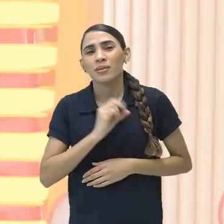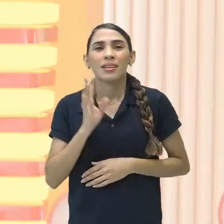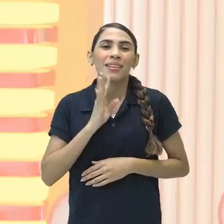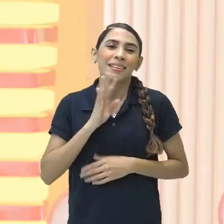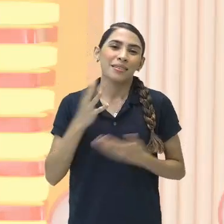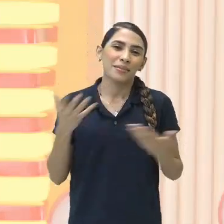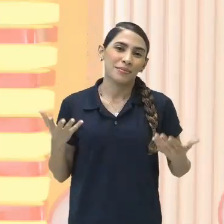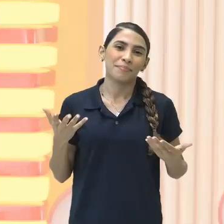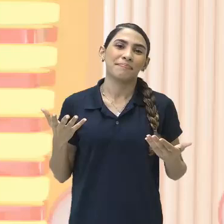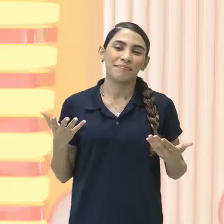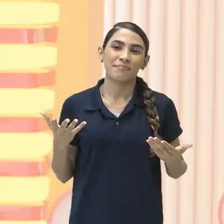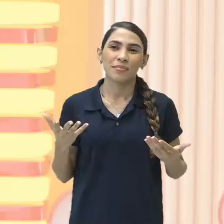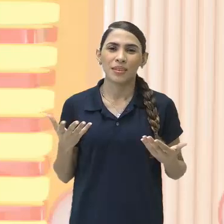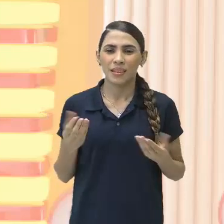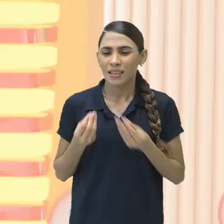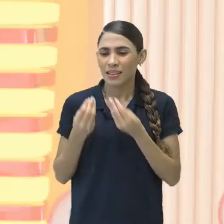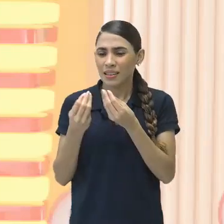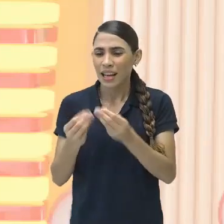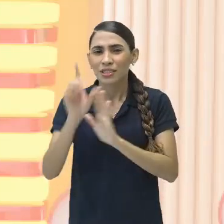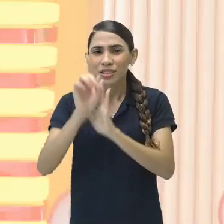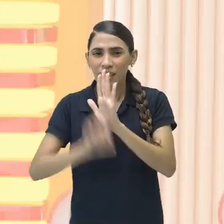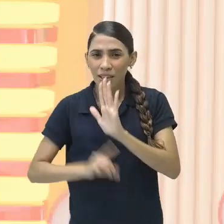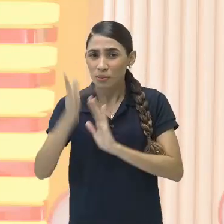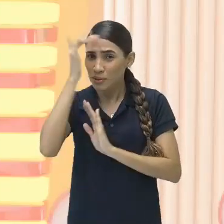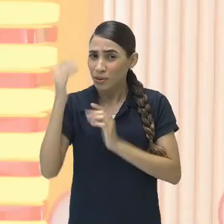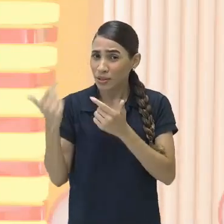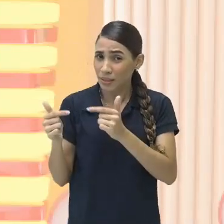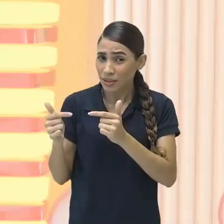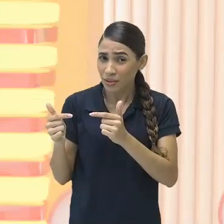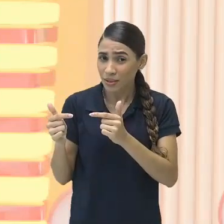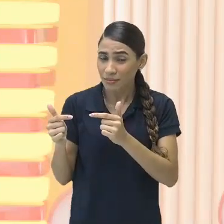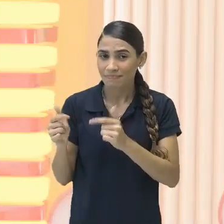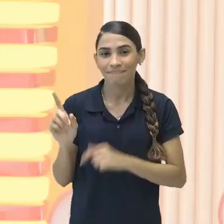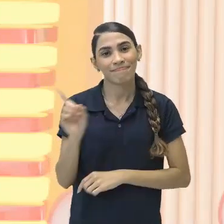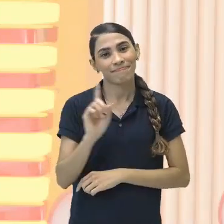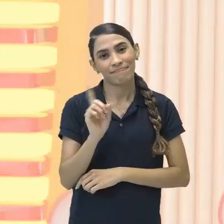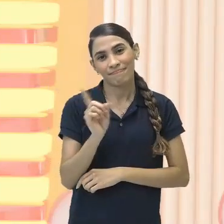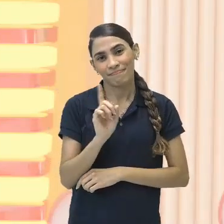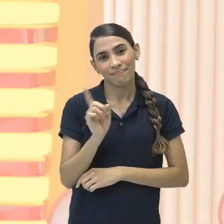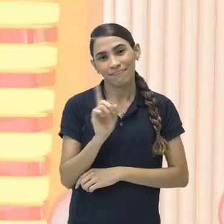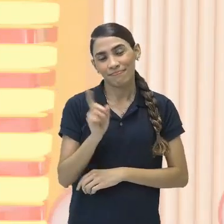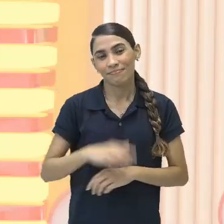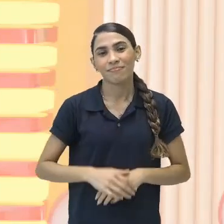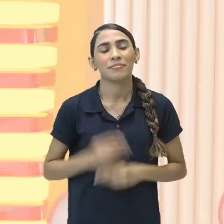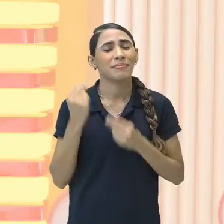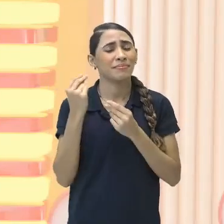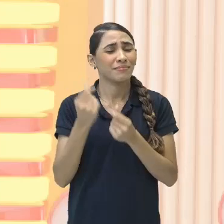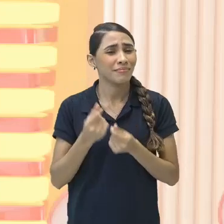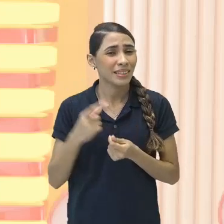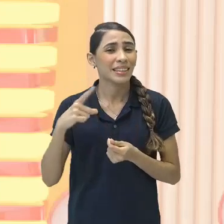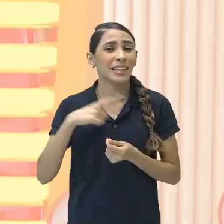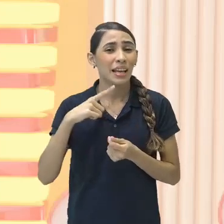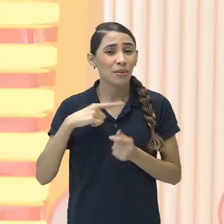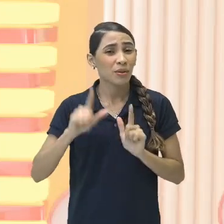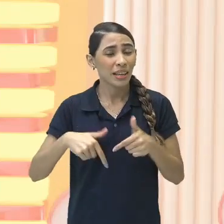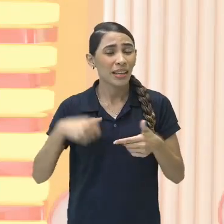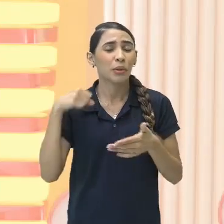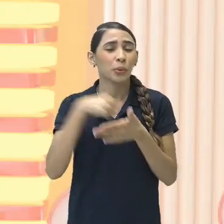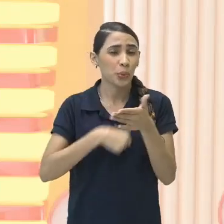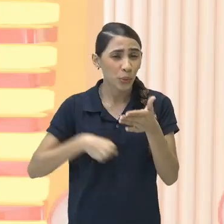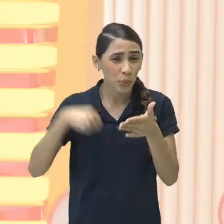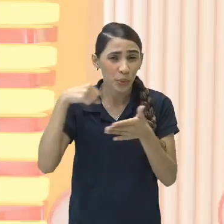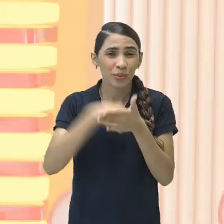Quer saber, vamos beneficiar os trabalhadores? Não. Foi devido a muita luta,